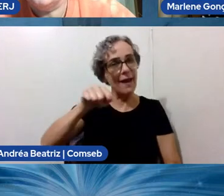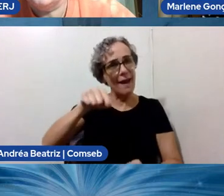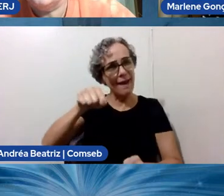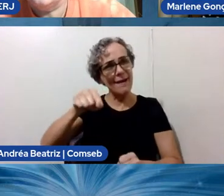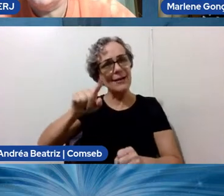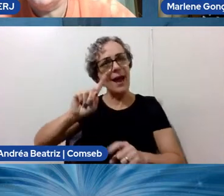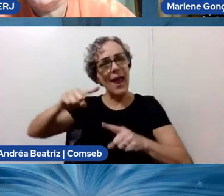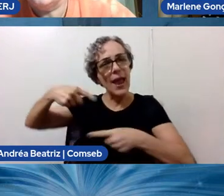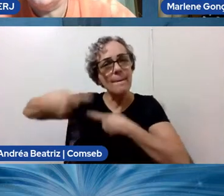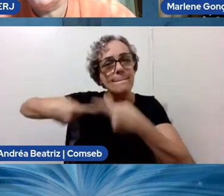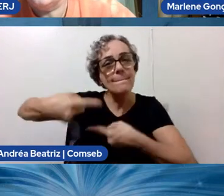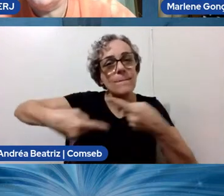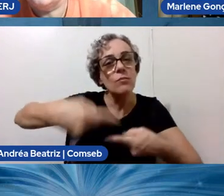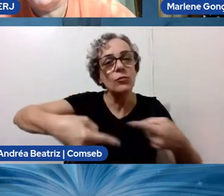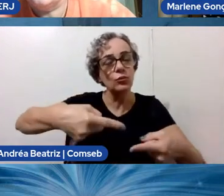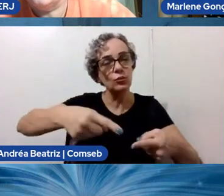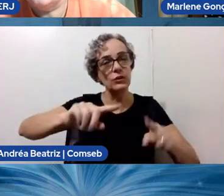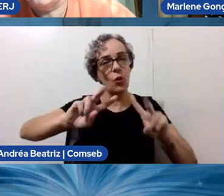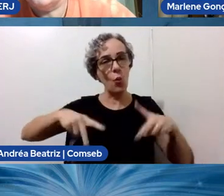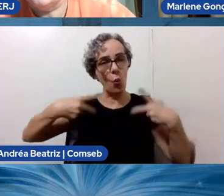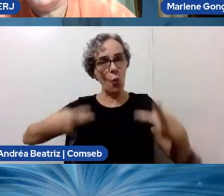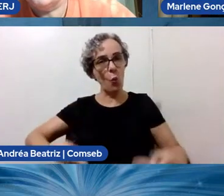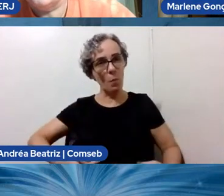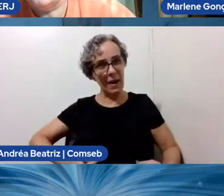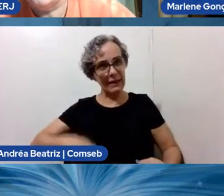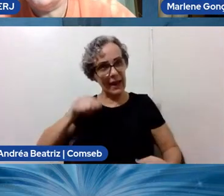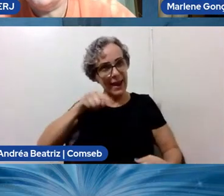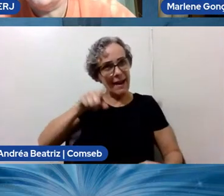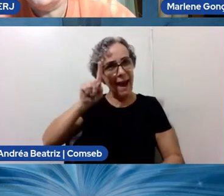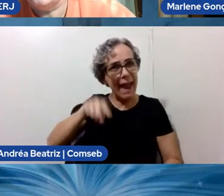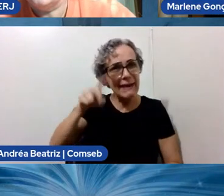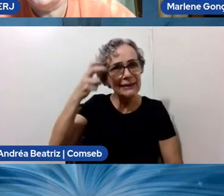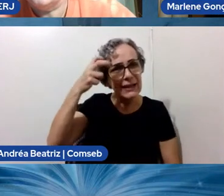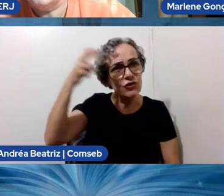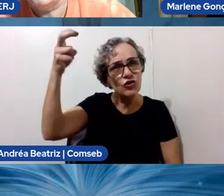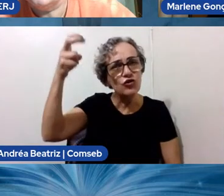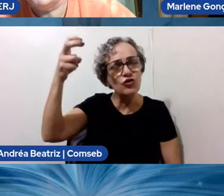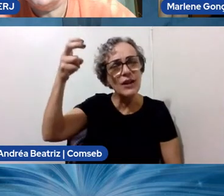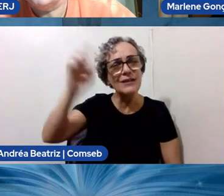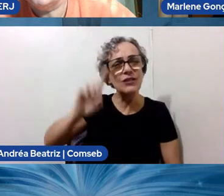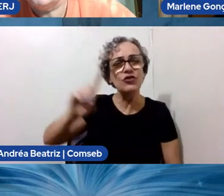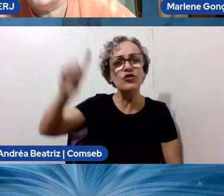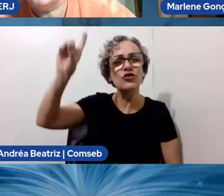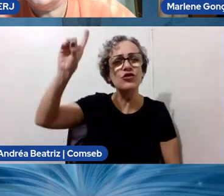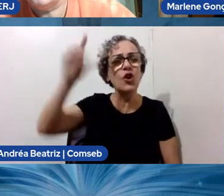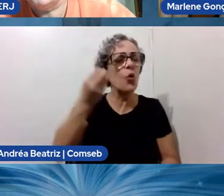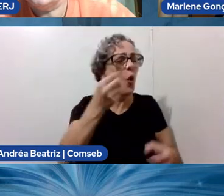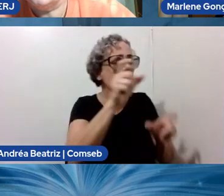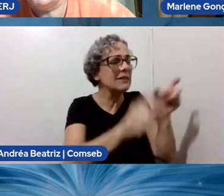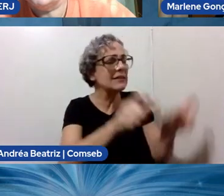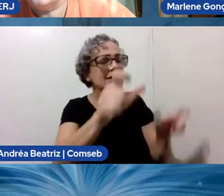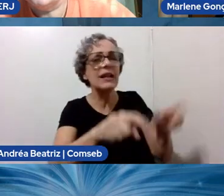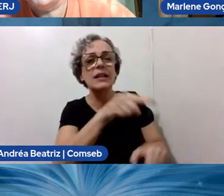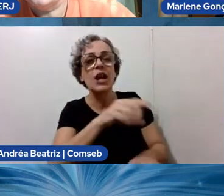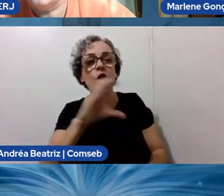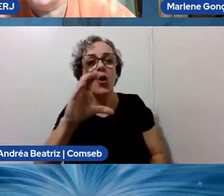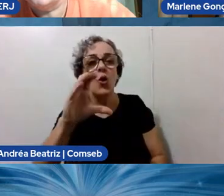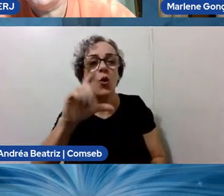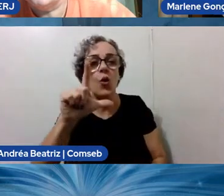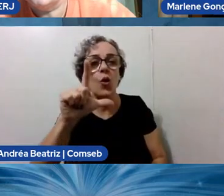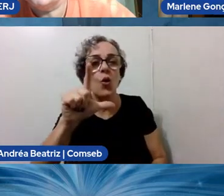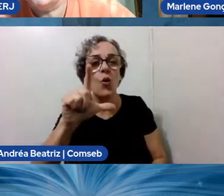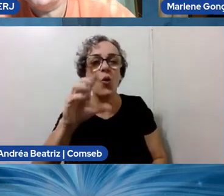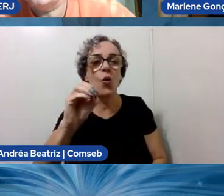da inteligência divina? E o princípio vital desses seres clonados, como seriam acionados,